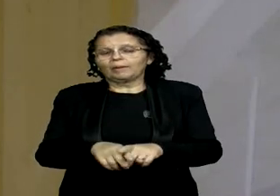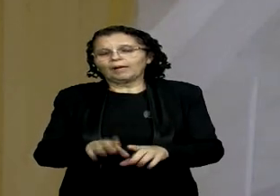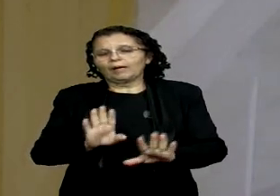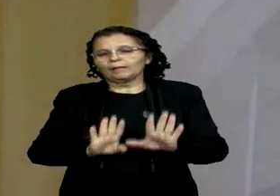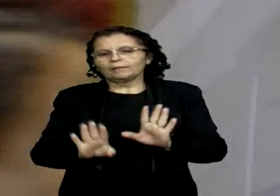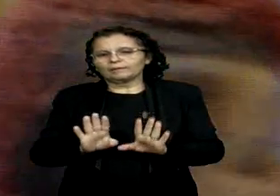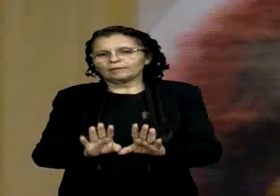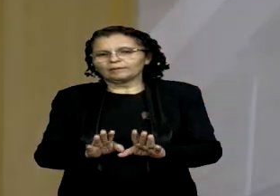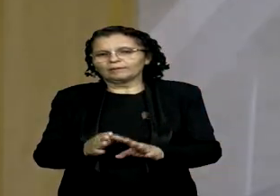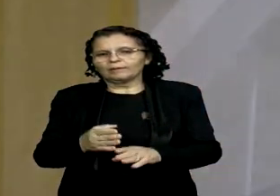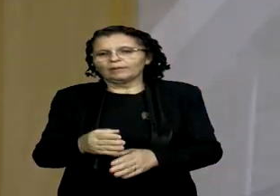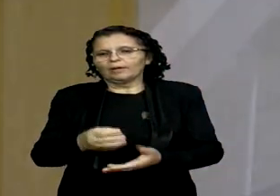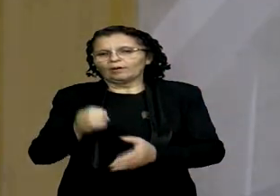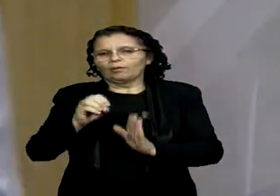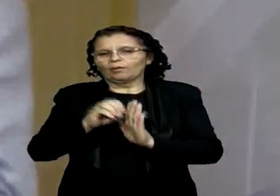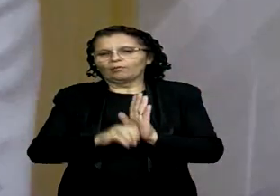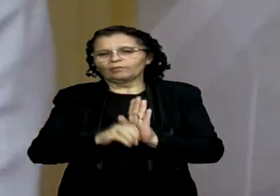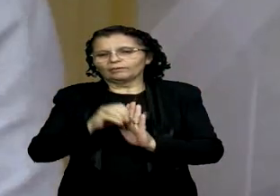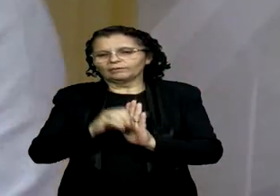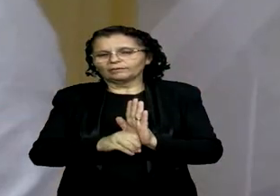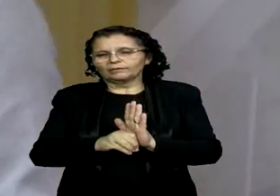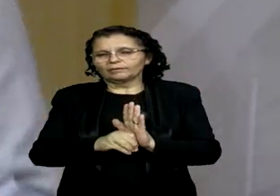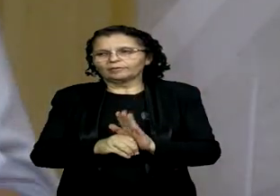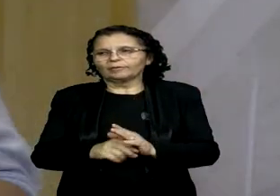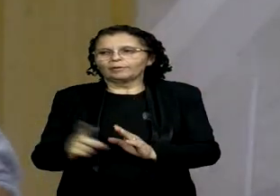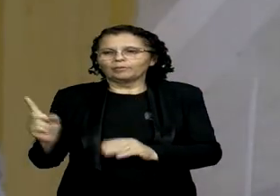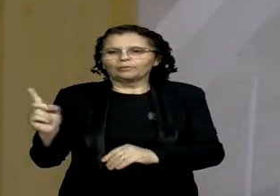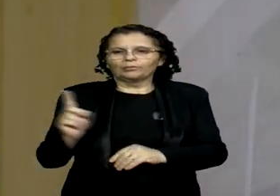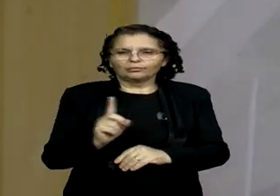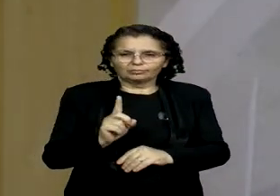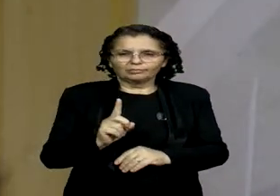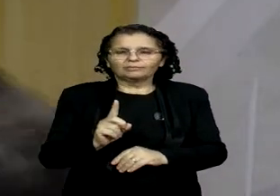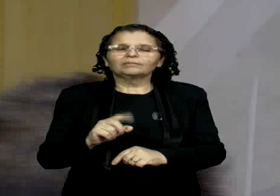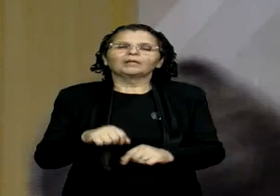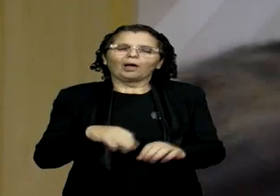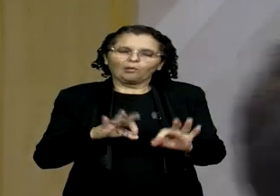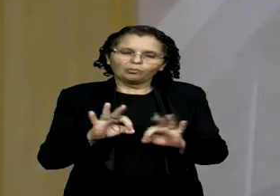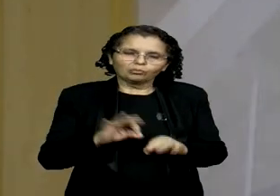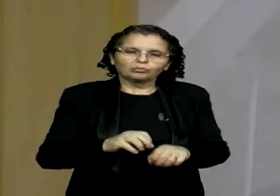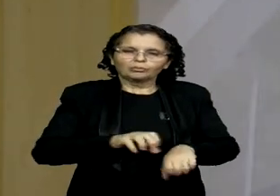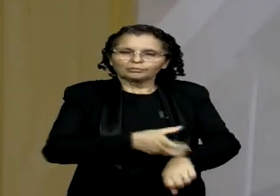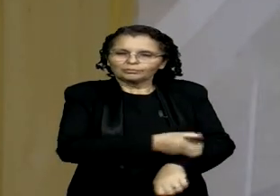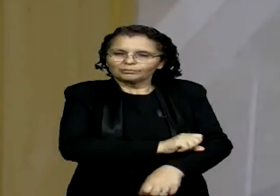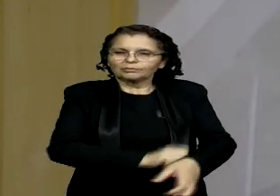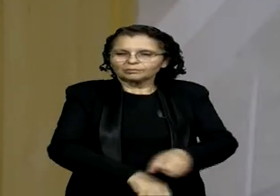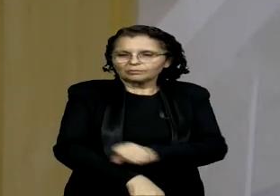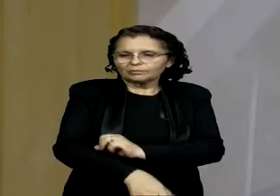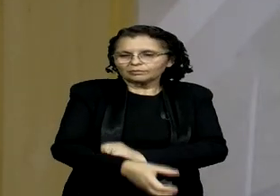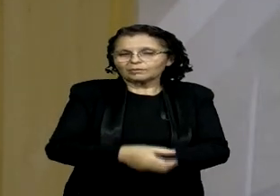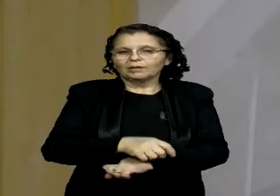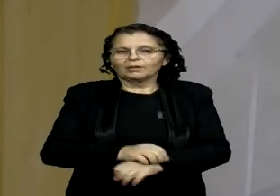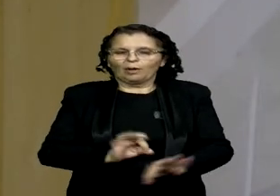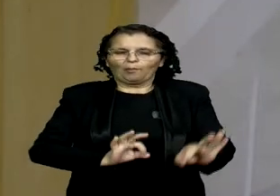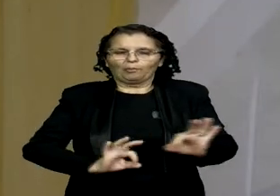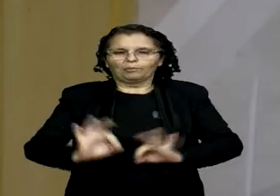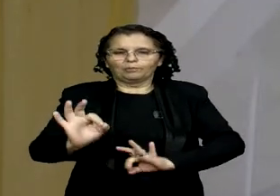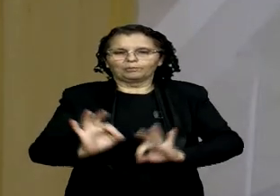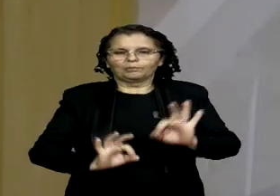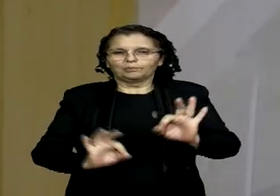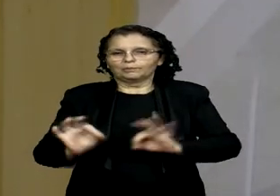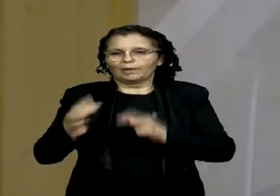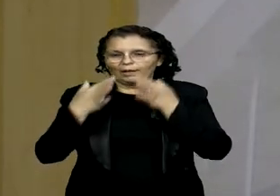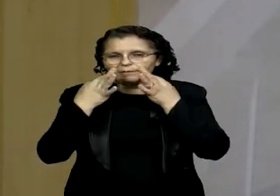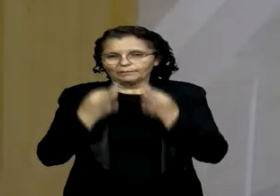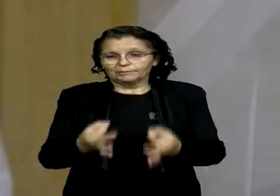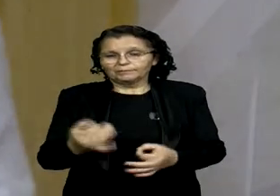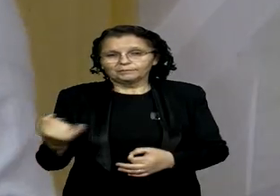muitas vezes a gente vai e faz o ofício, quando a gente menos pensa, está lá o Elivelto botando a coisa em ordem, né? O ofício nem chegou, mas ele já está atento.